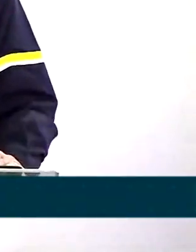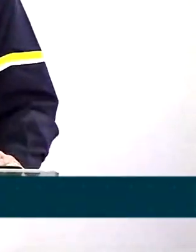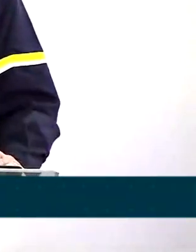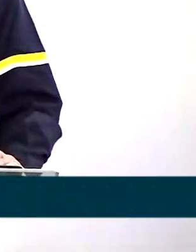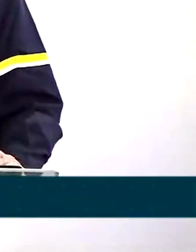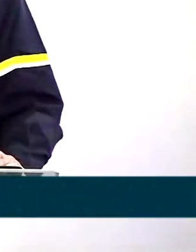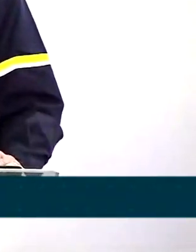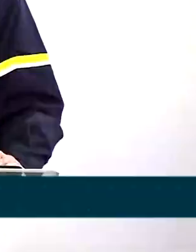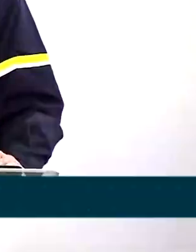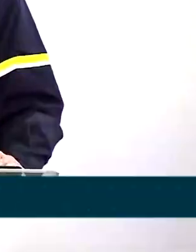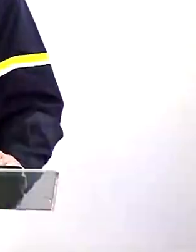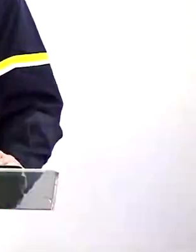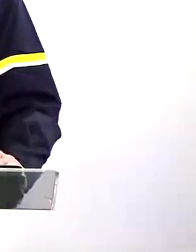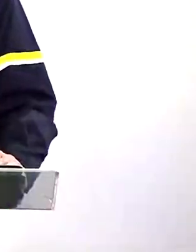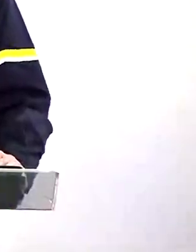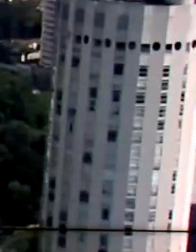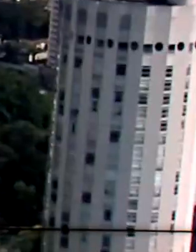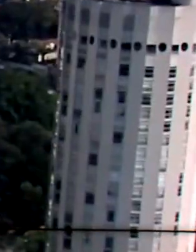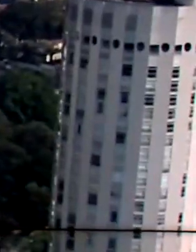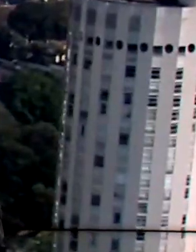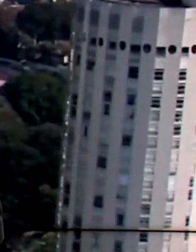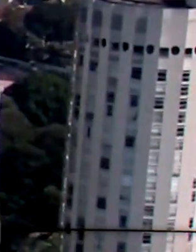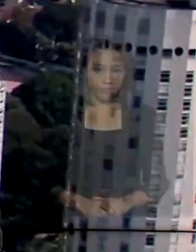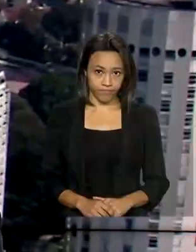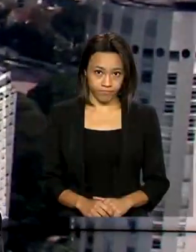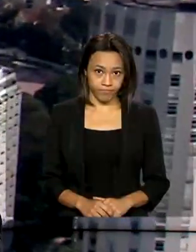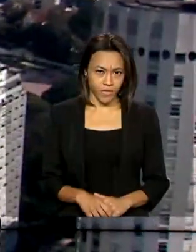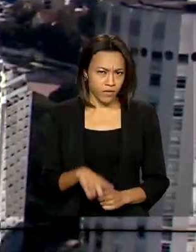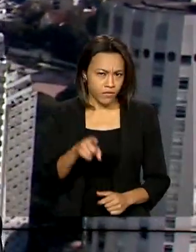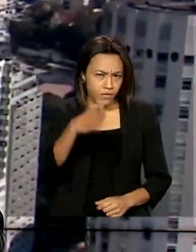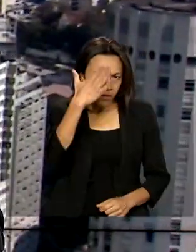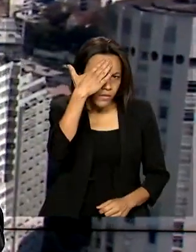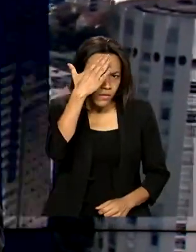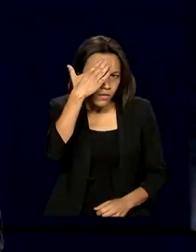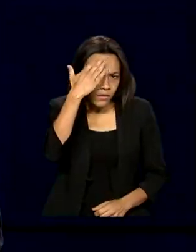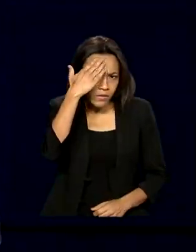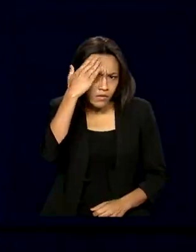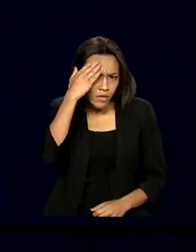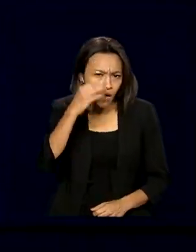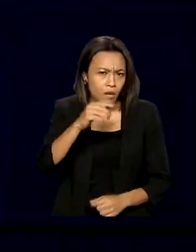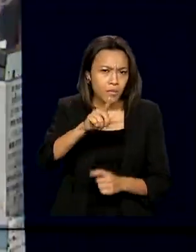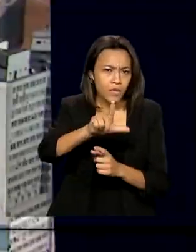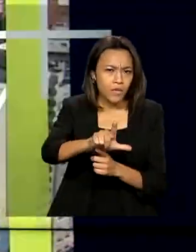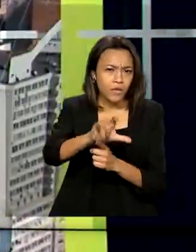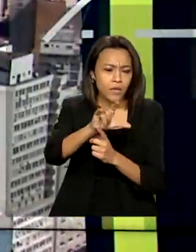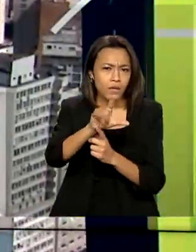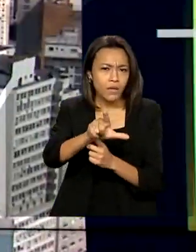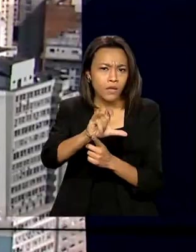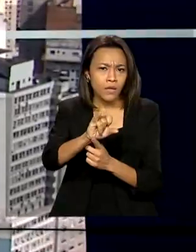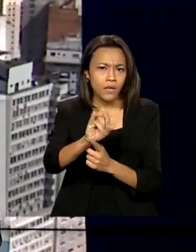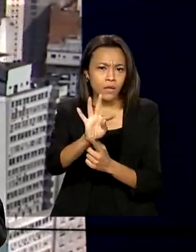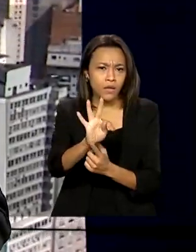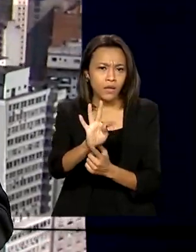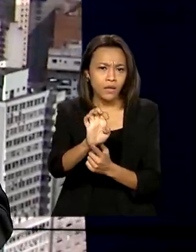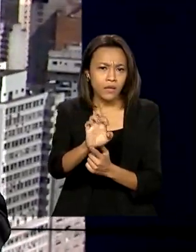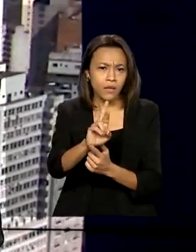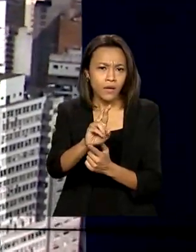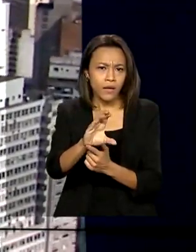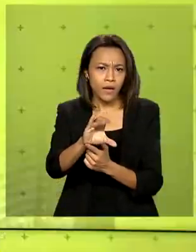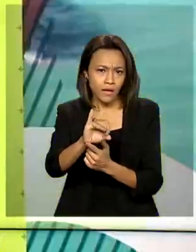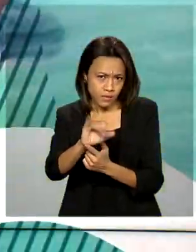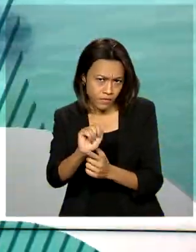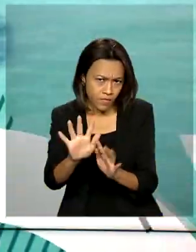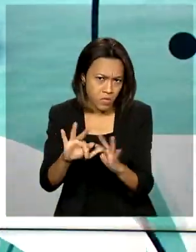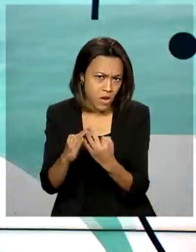com a equipe econômica. Você já ouviu falar em literácia familiar? Pois fique sabendo, são atividades